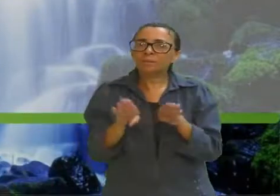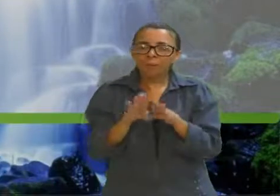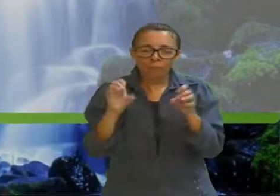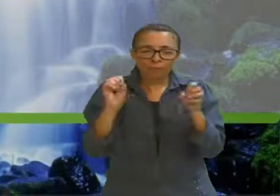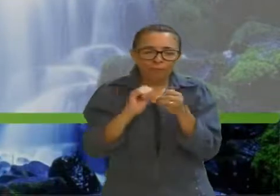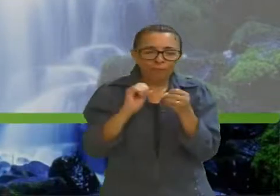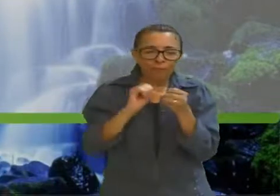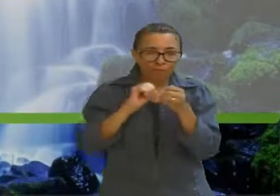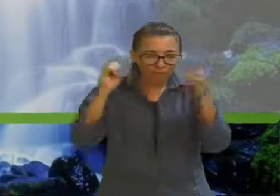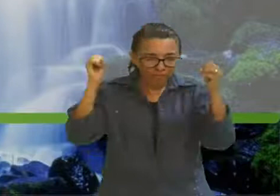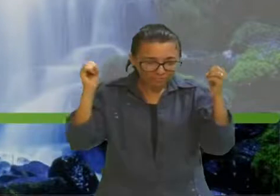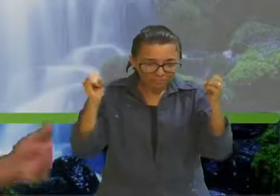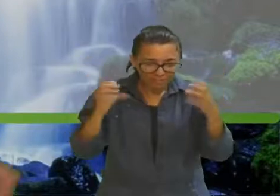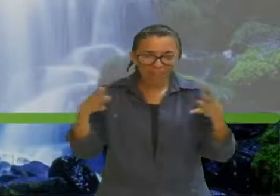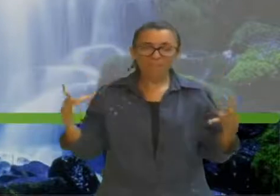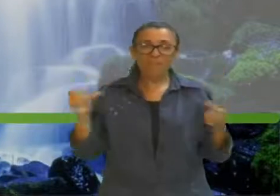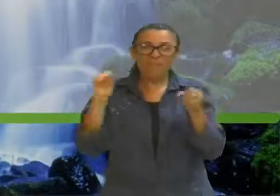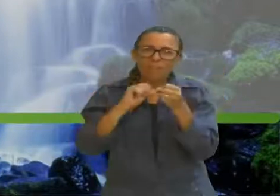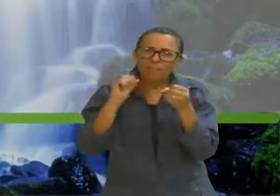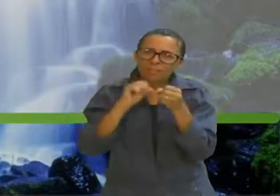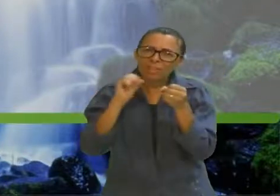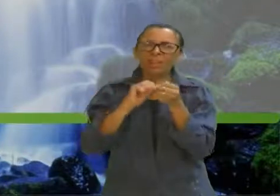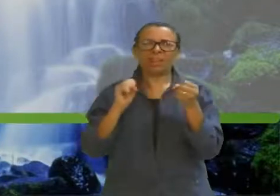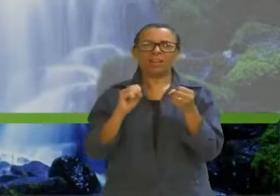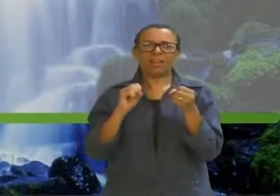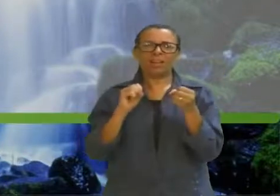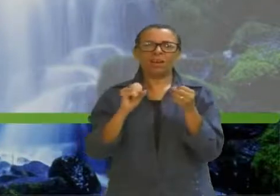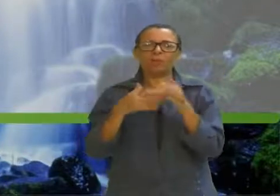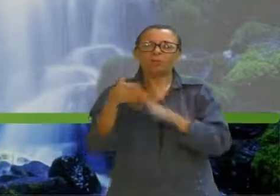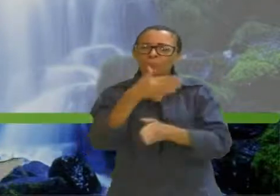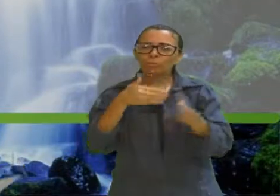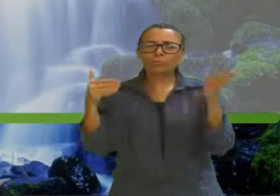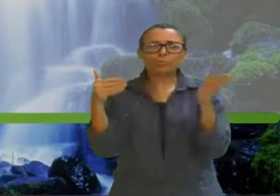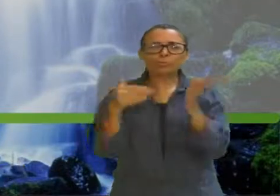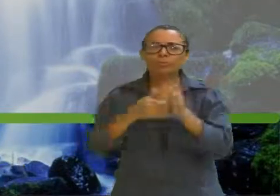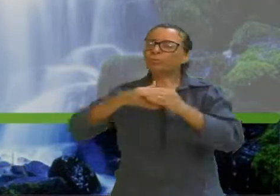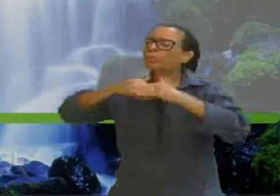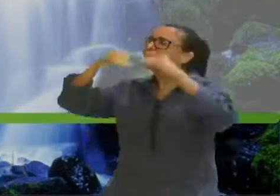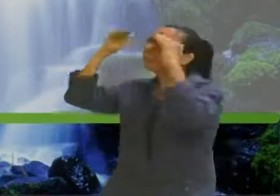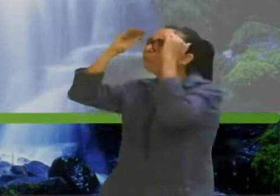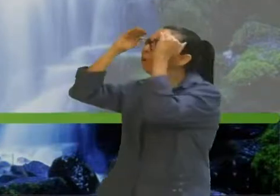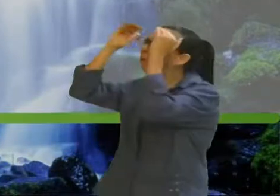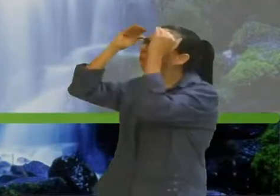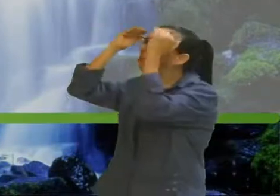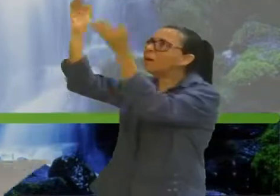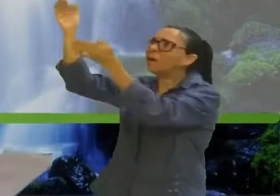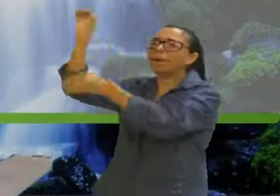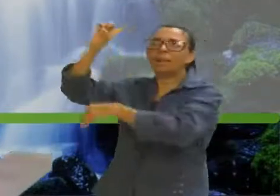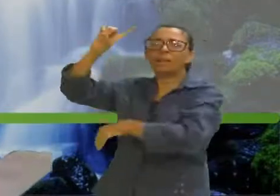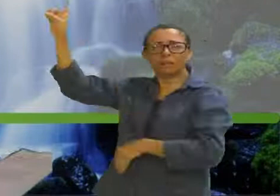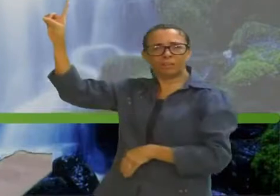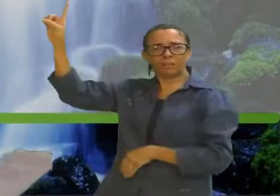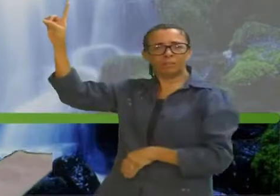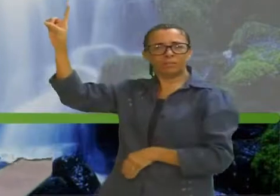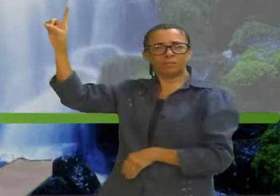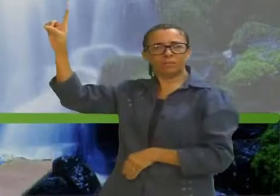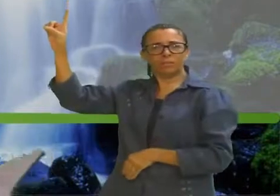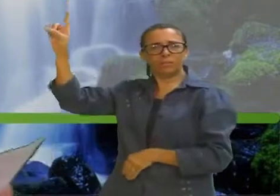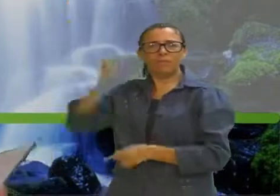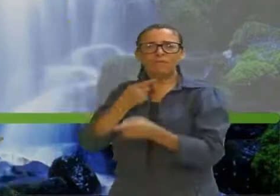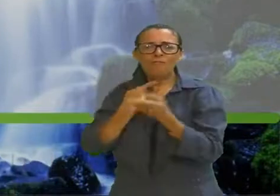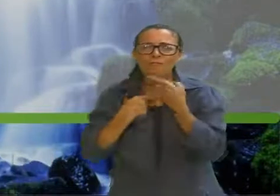fé, e a minha atitude é o contrário daquilo que a palavra diz que eu tenho que seguir, então está havendo alguma